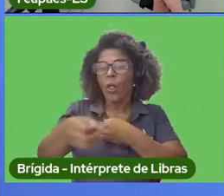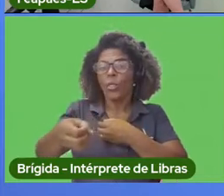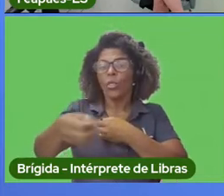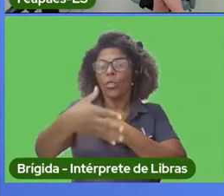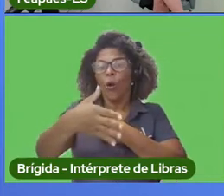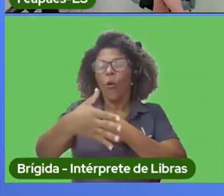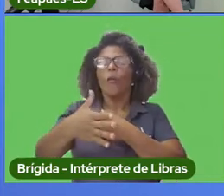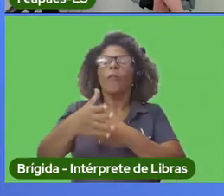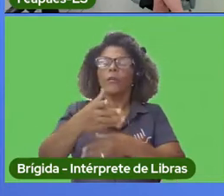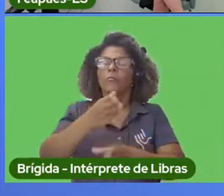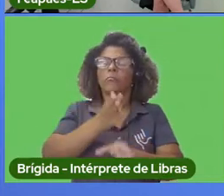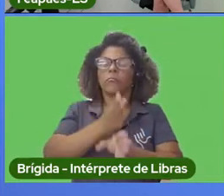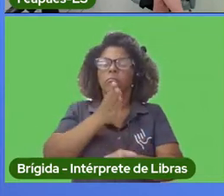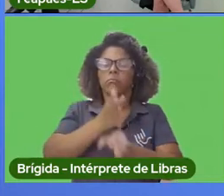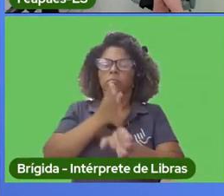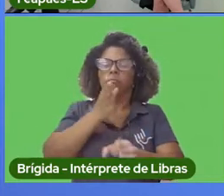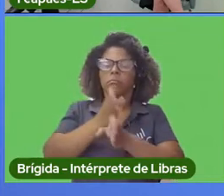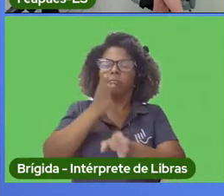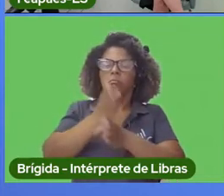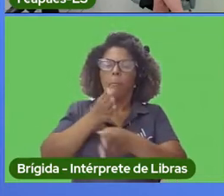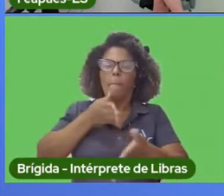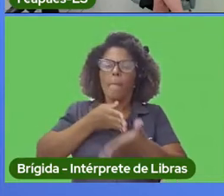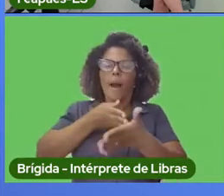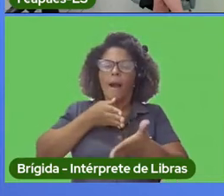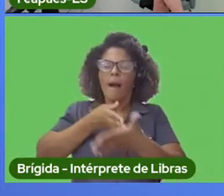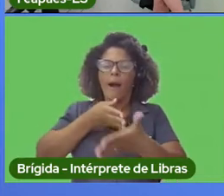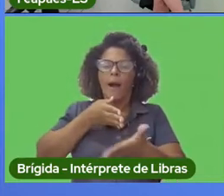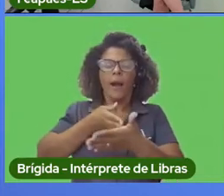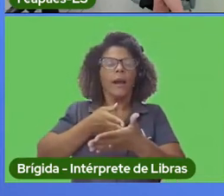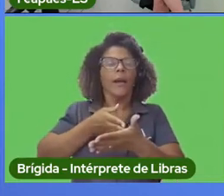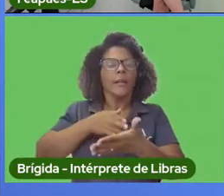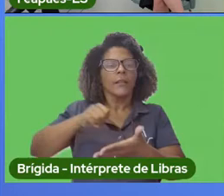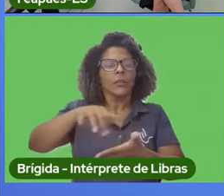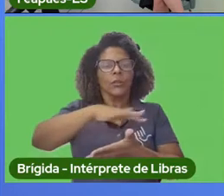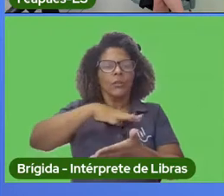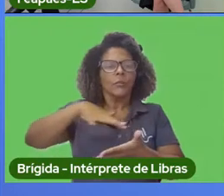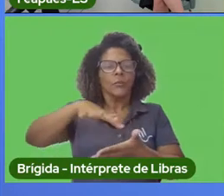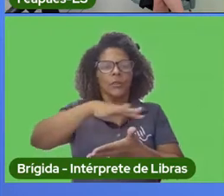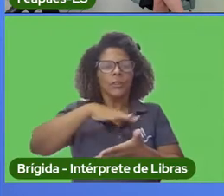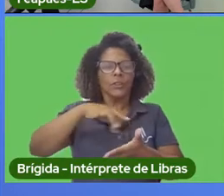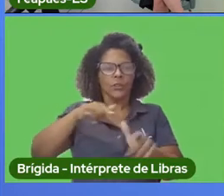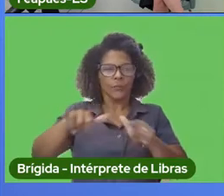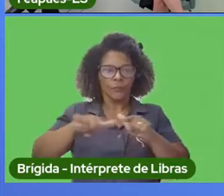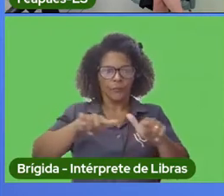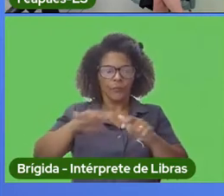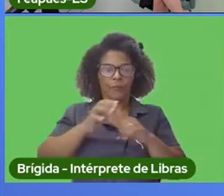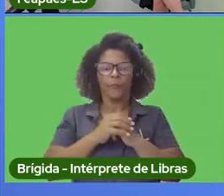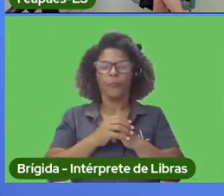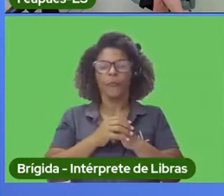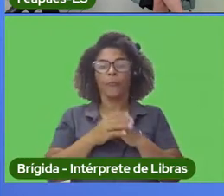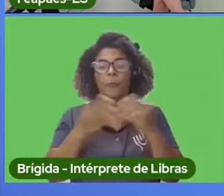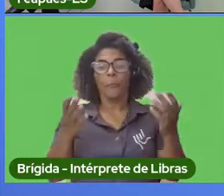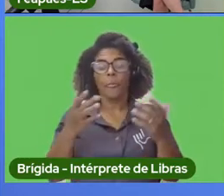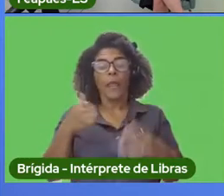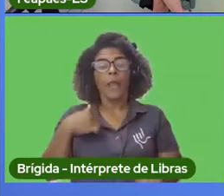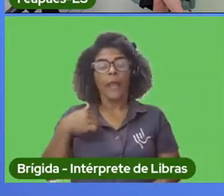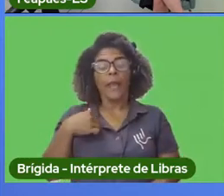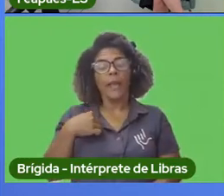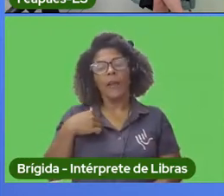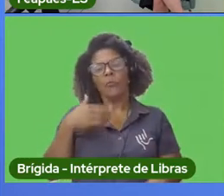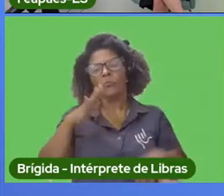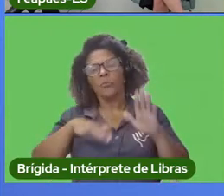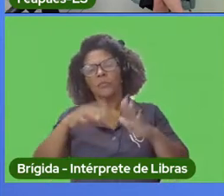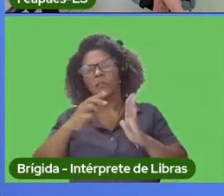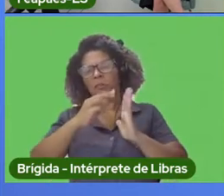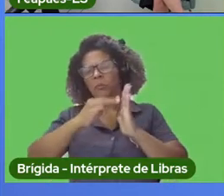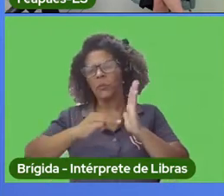novas barreiras enfrentadas ali no ambiente de trabalho. Então, eu não tenho dúvida que a metodologia, tanto é que ela